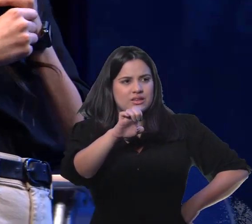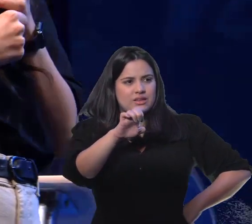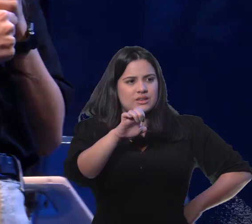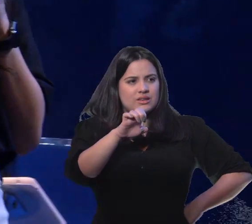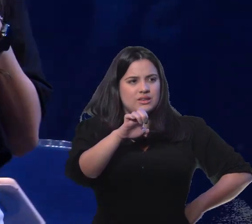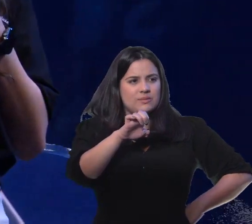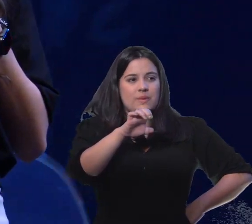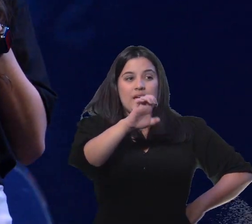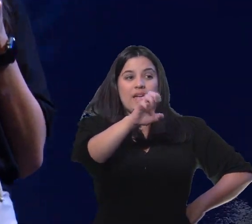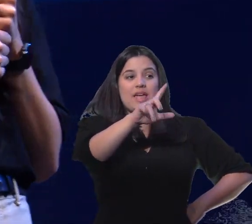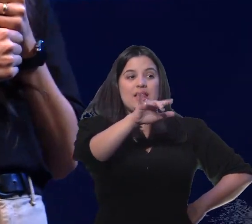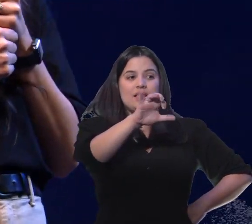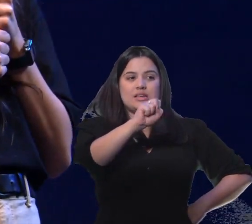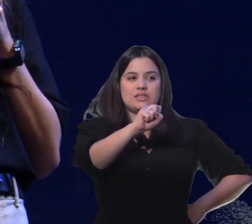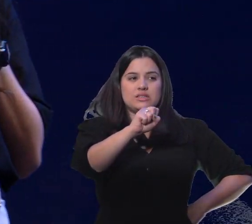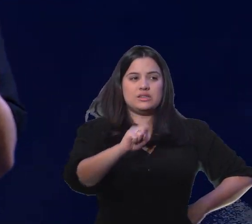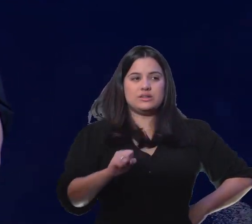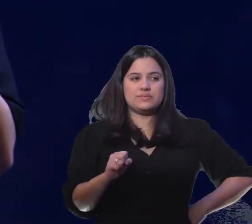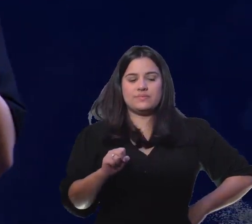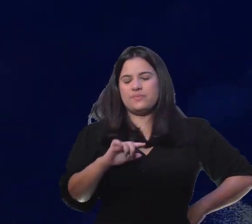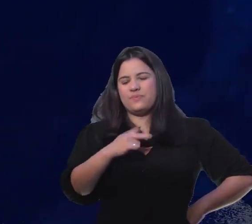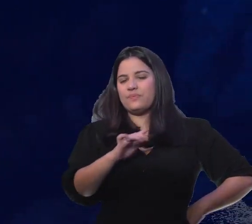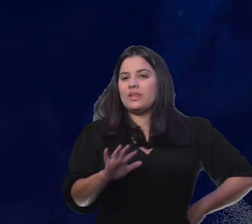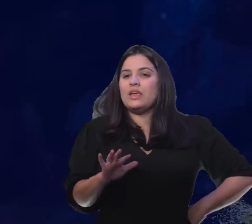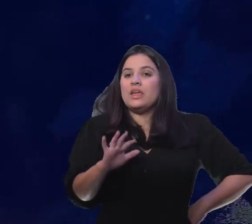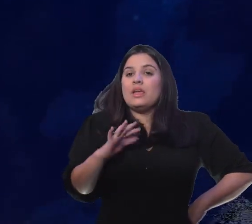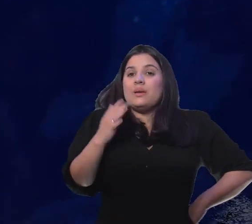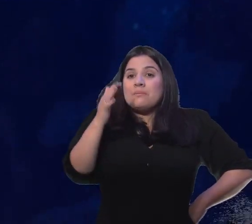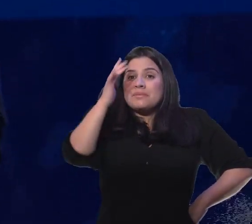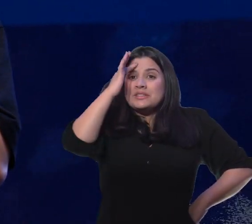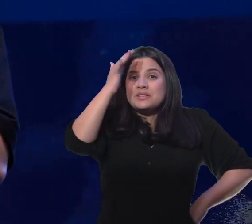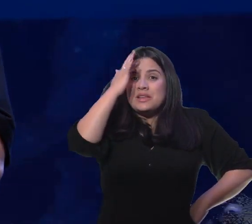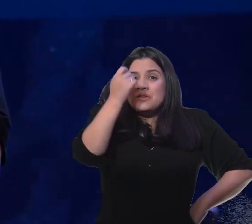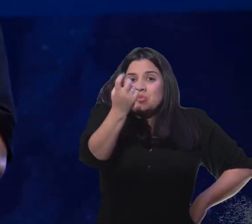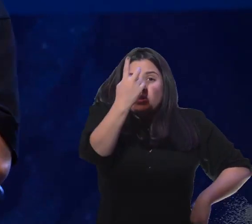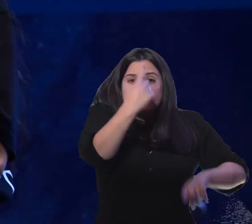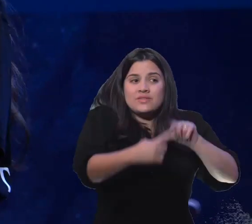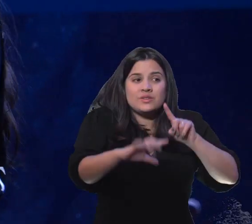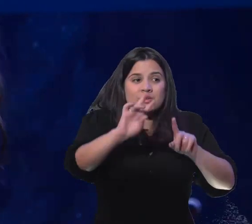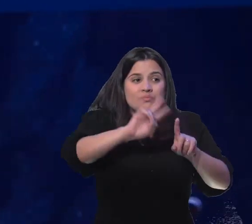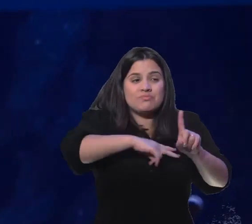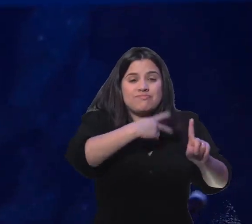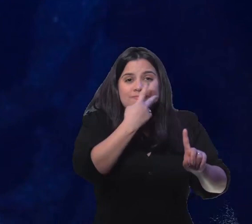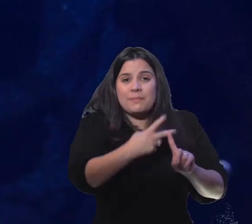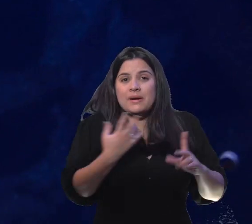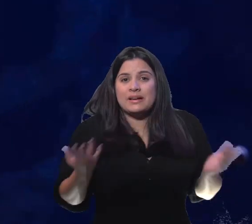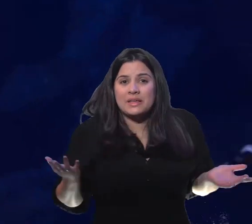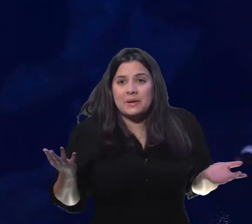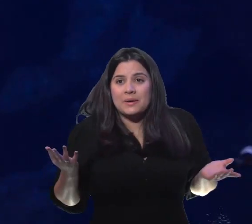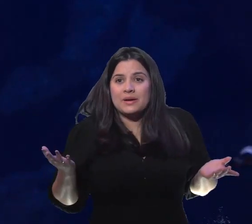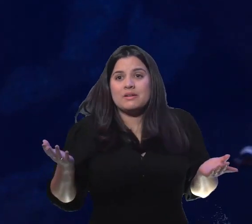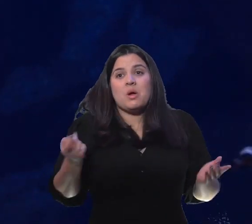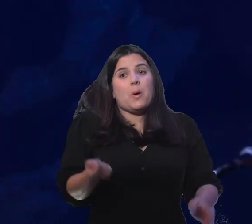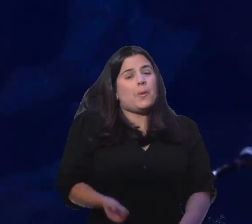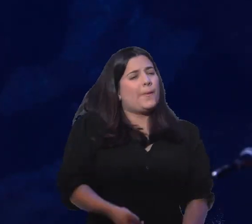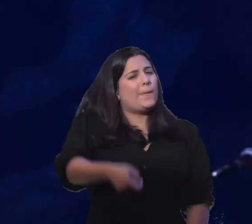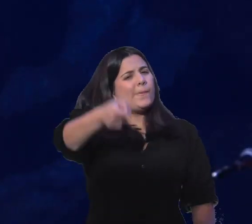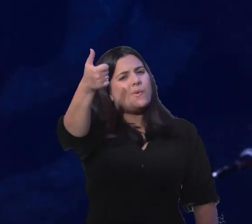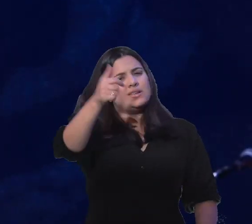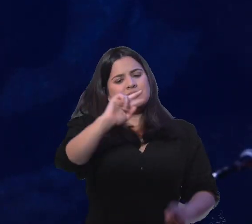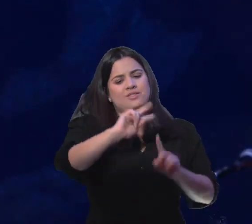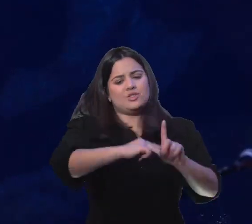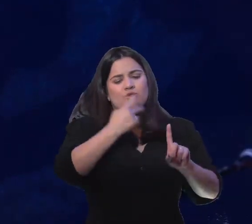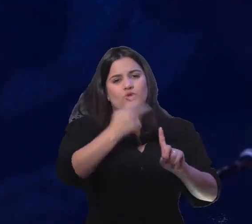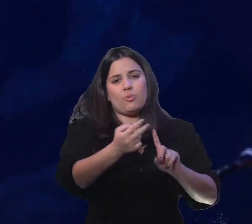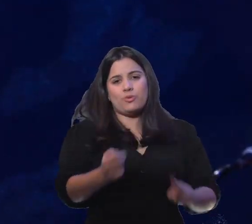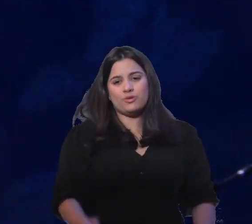e tal. Imagina, gente, era tipo 2 vezes o seu tamanho no mínimo. Devia ser quase o dobro do tamanho,